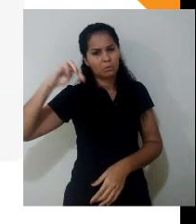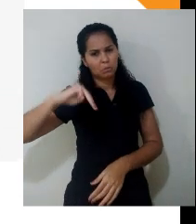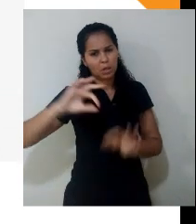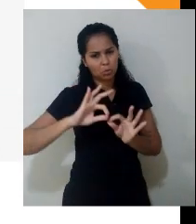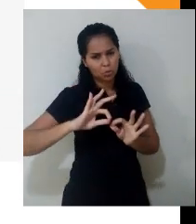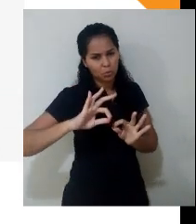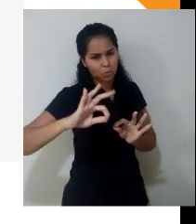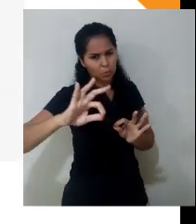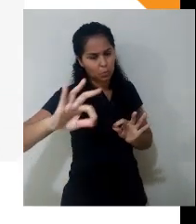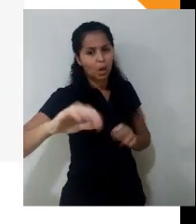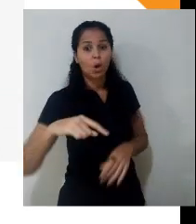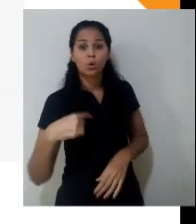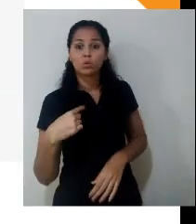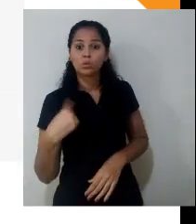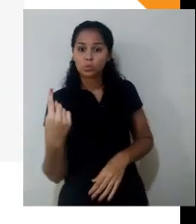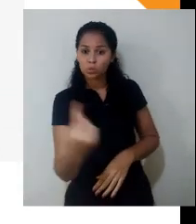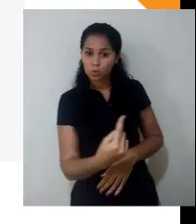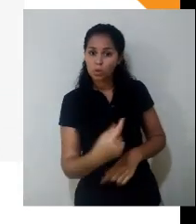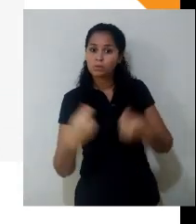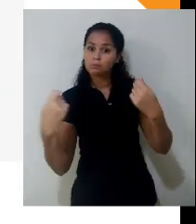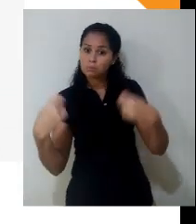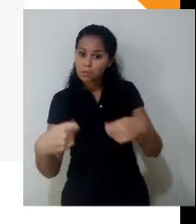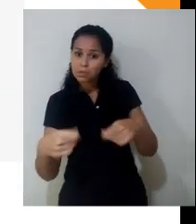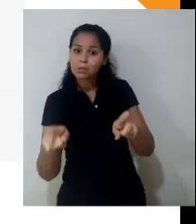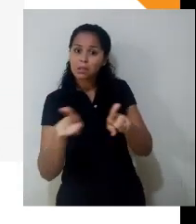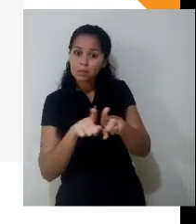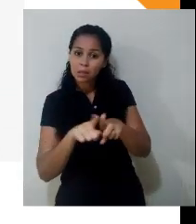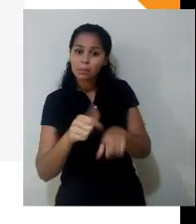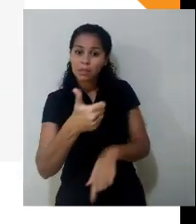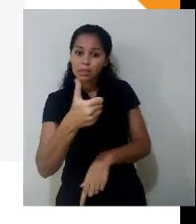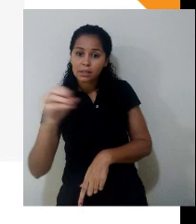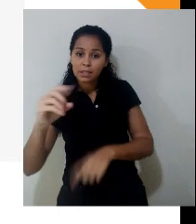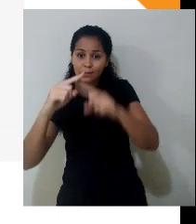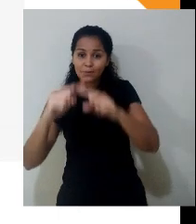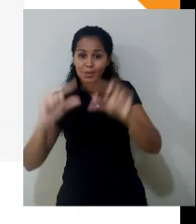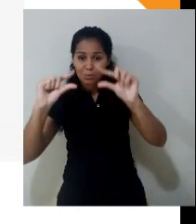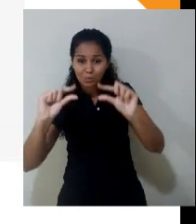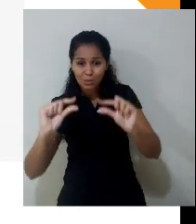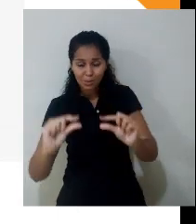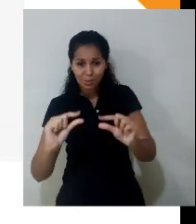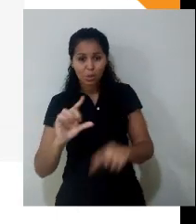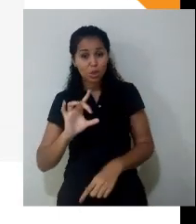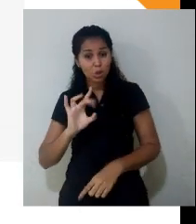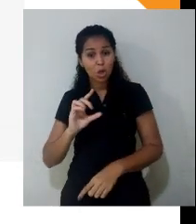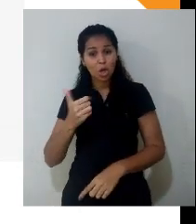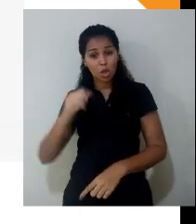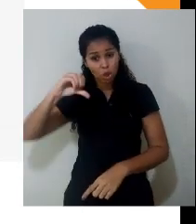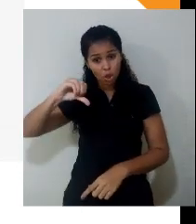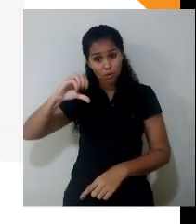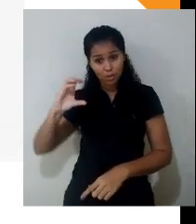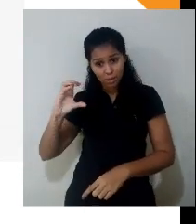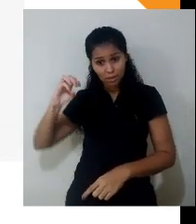comprimento, o nosso modelo deveria ter um comprimento também 100 vezes menor, ou seja, de apenas 9